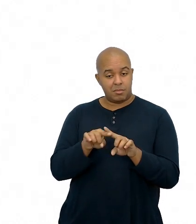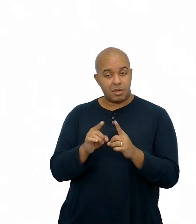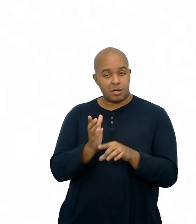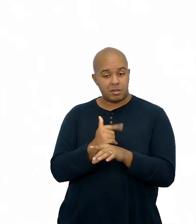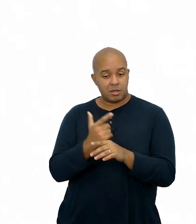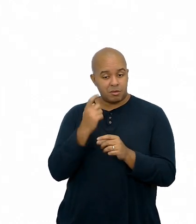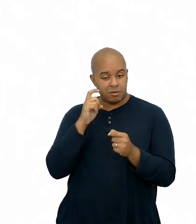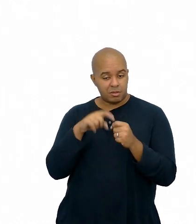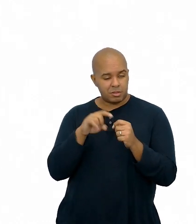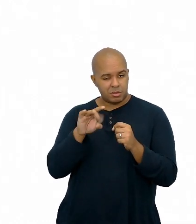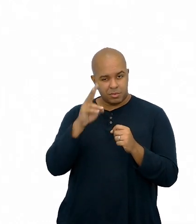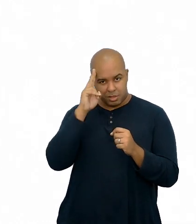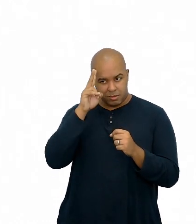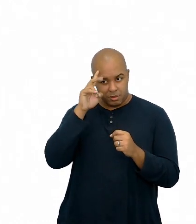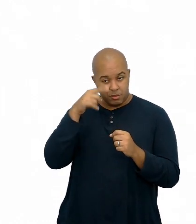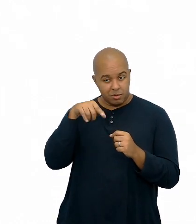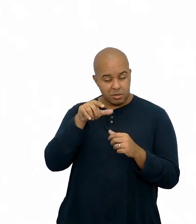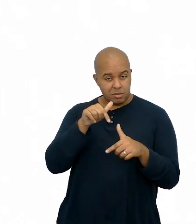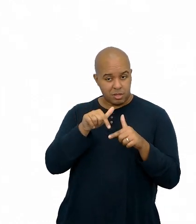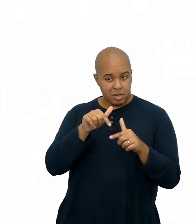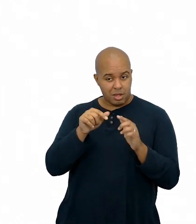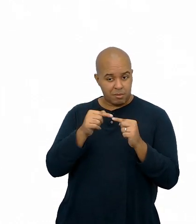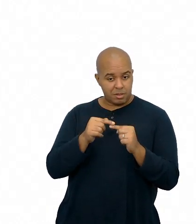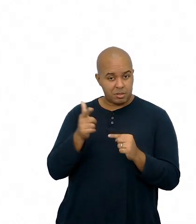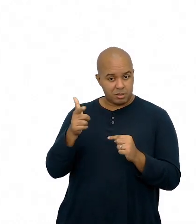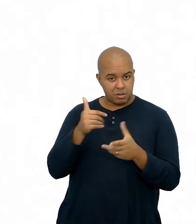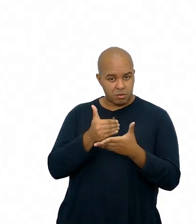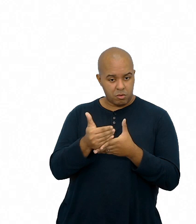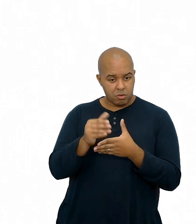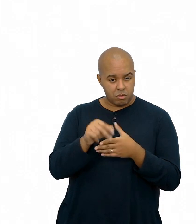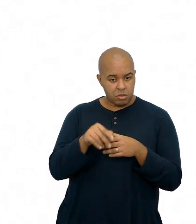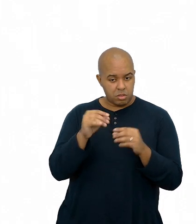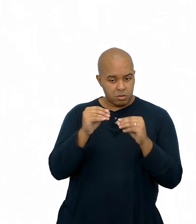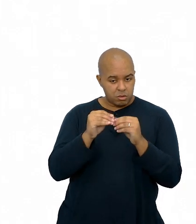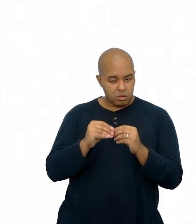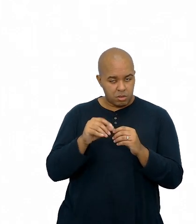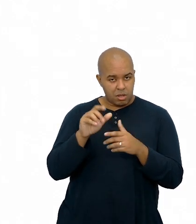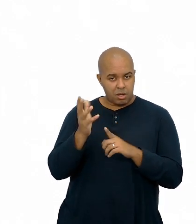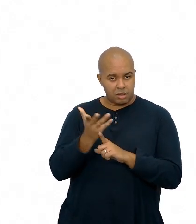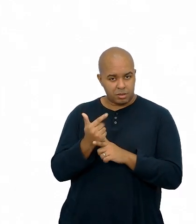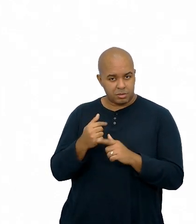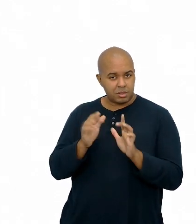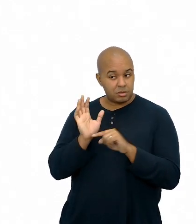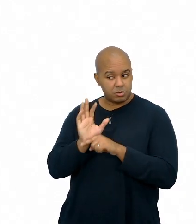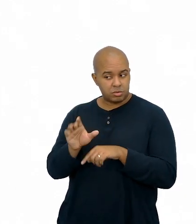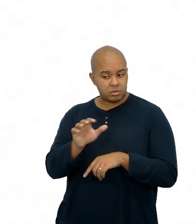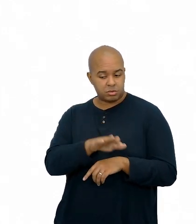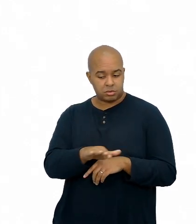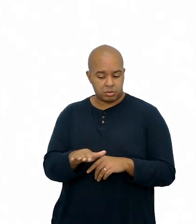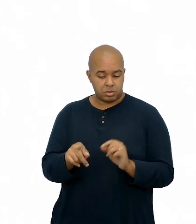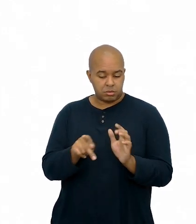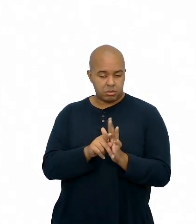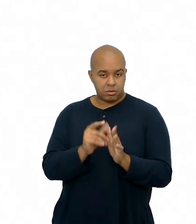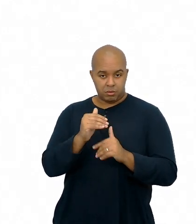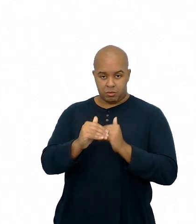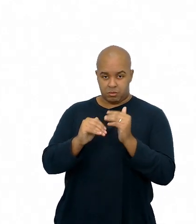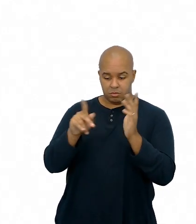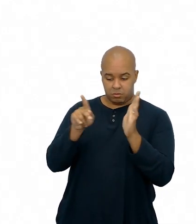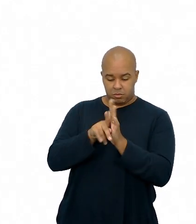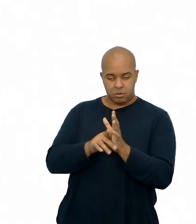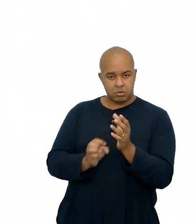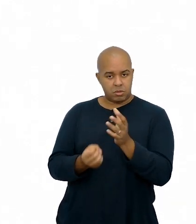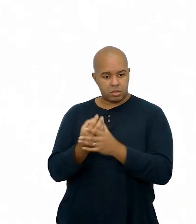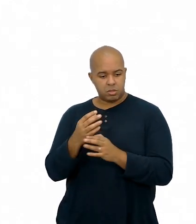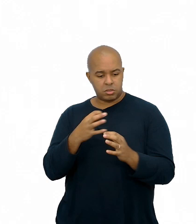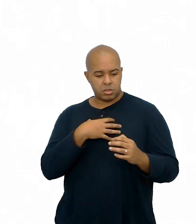aqui para lembrá-los que o trabalho com pensamento algébrico, né, auxilia os estudantes a desenvolver